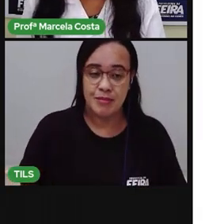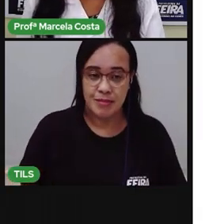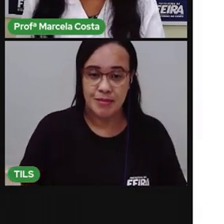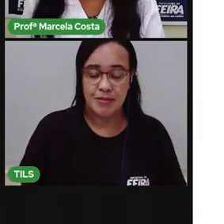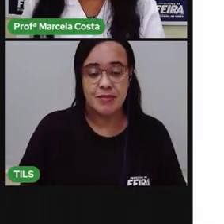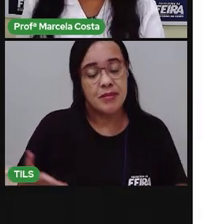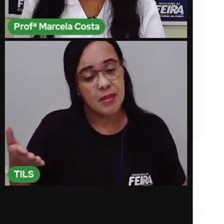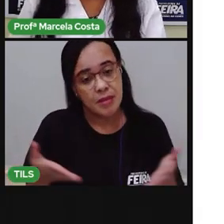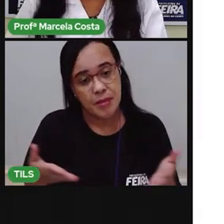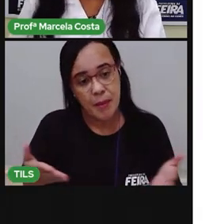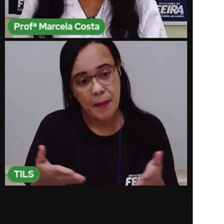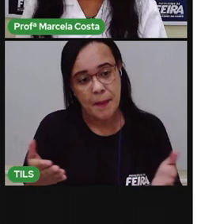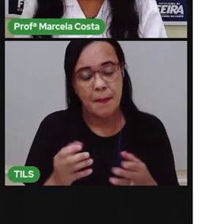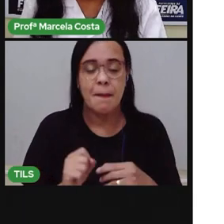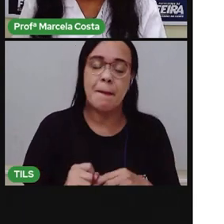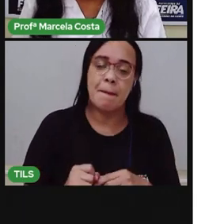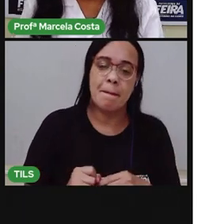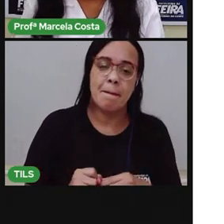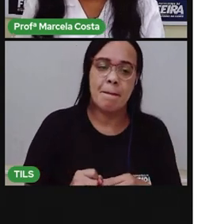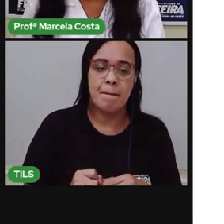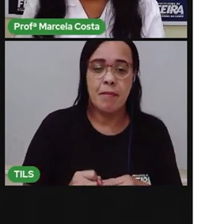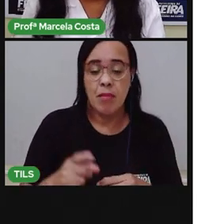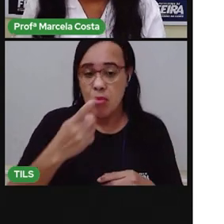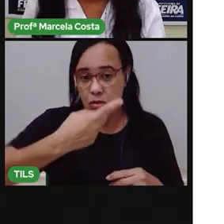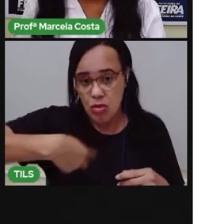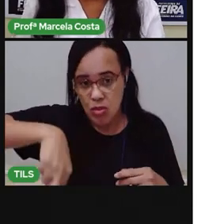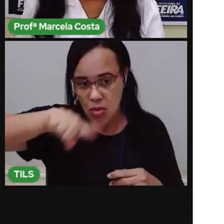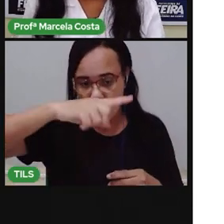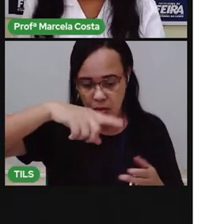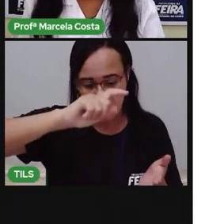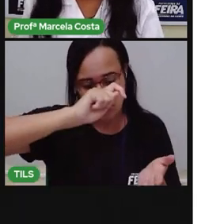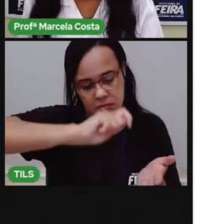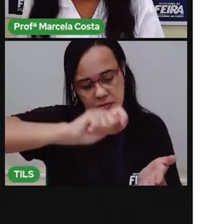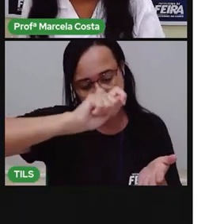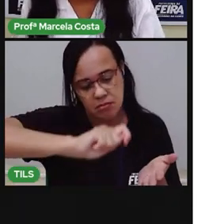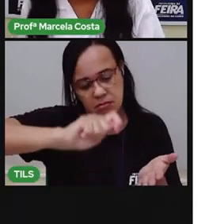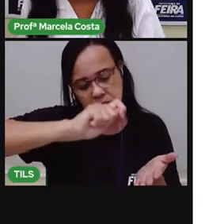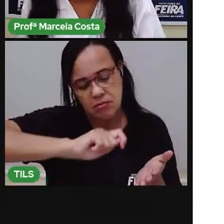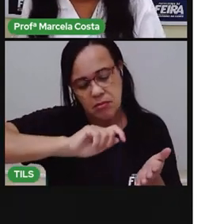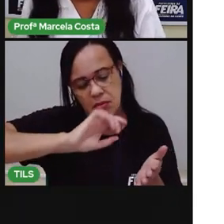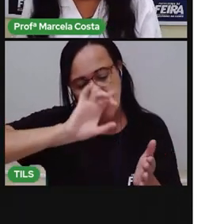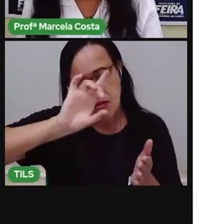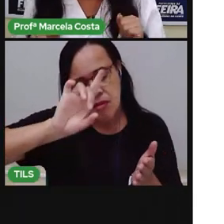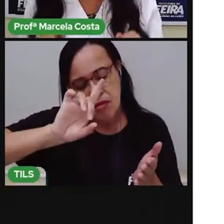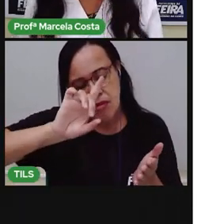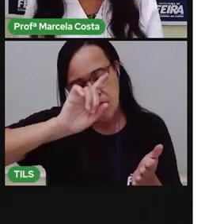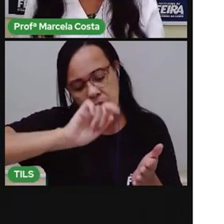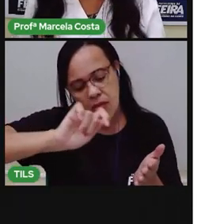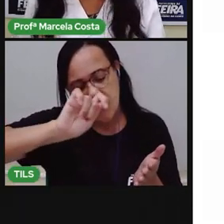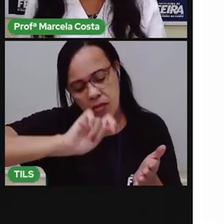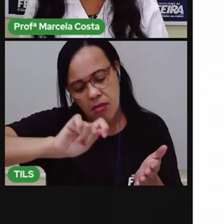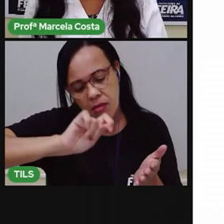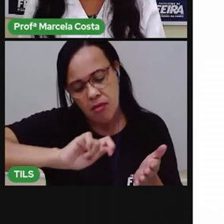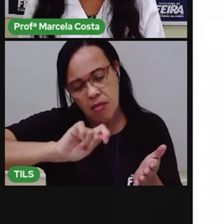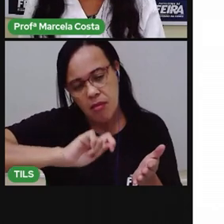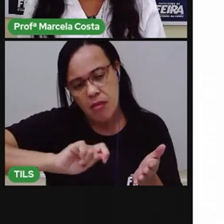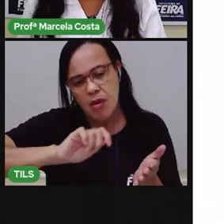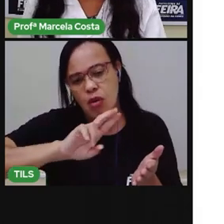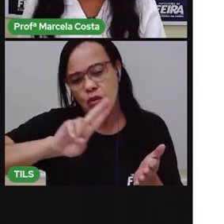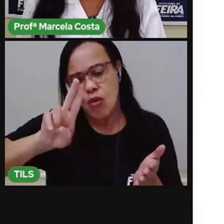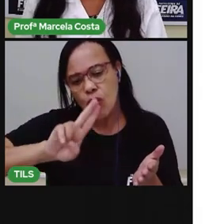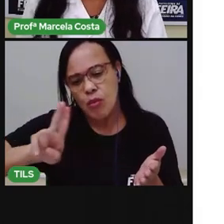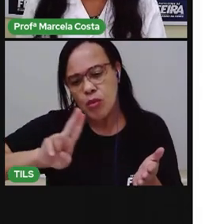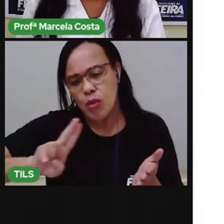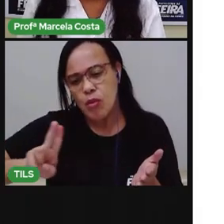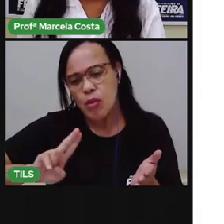Agora, a gente vai escrever o nome de alguns desses produtos. Nas aulas anteriores, a gente